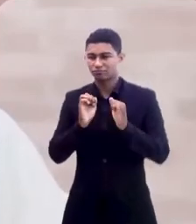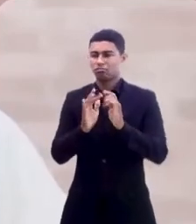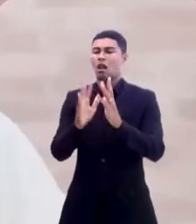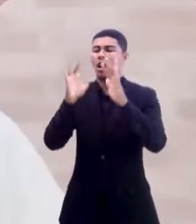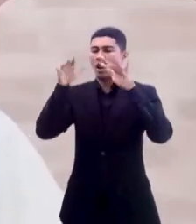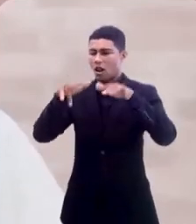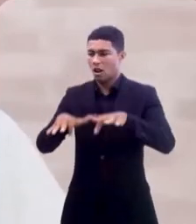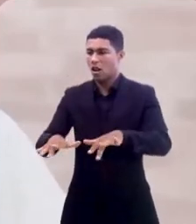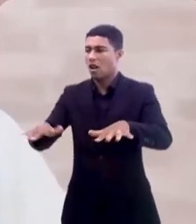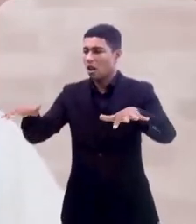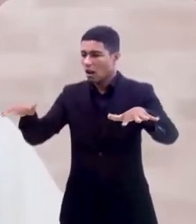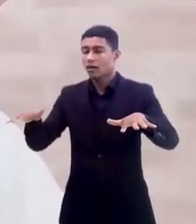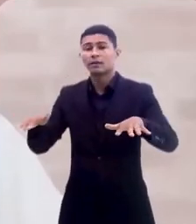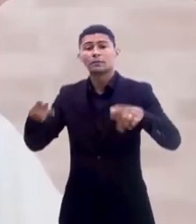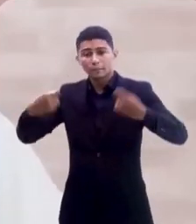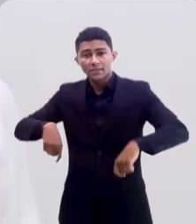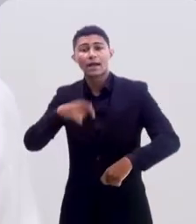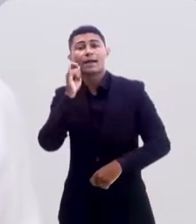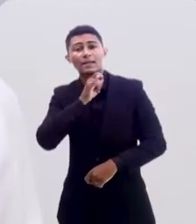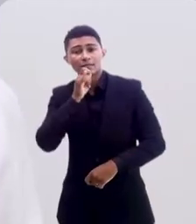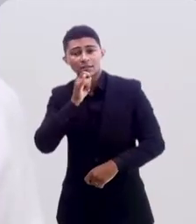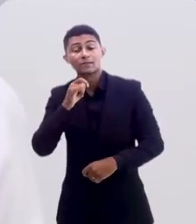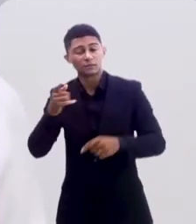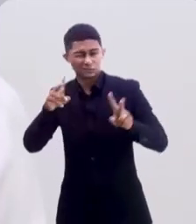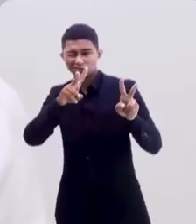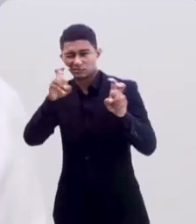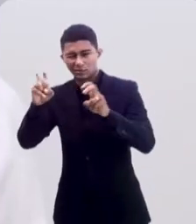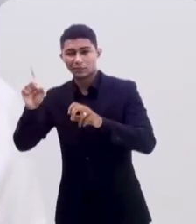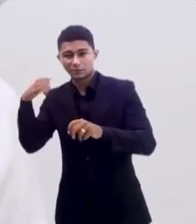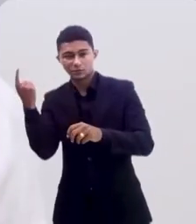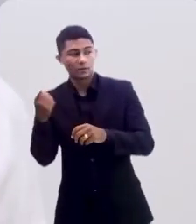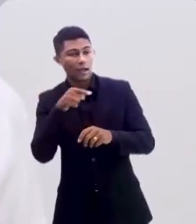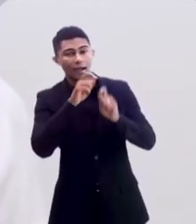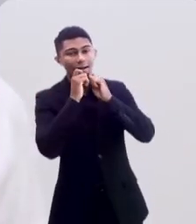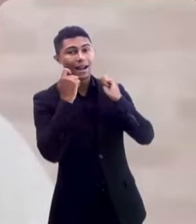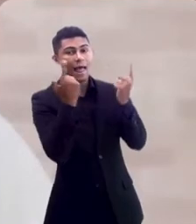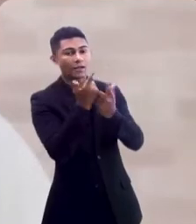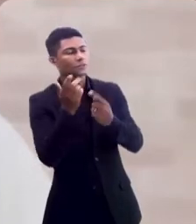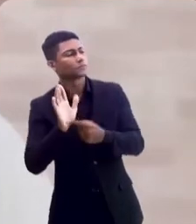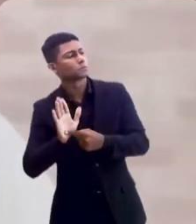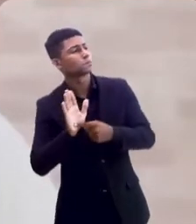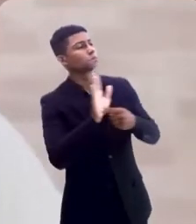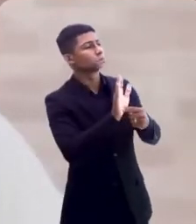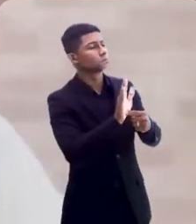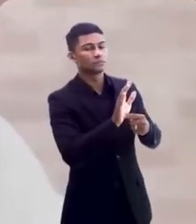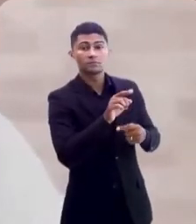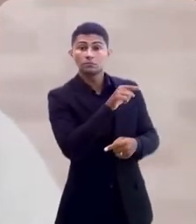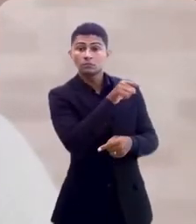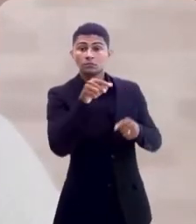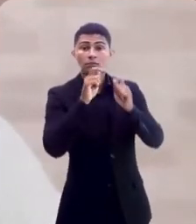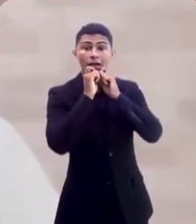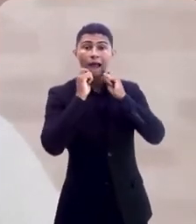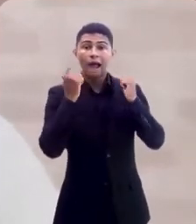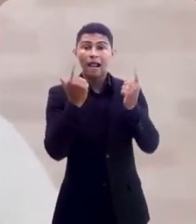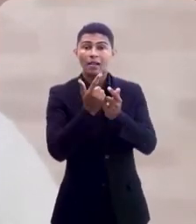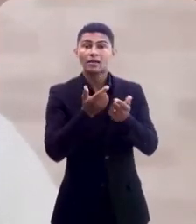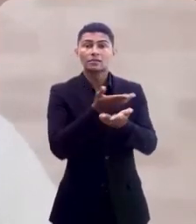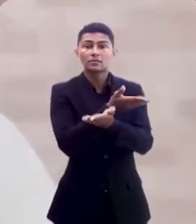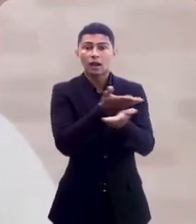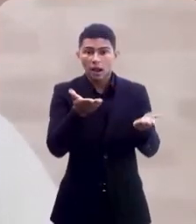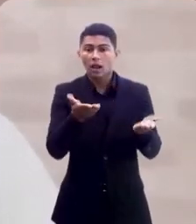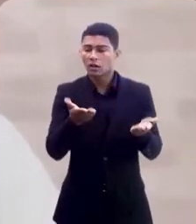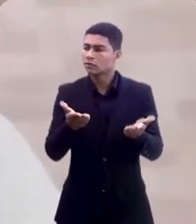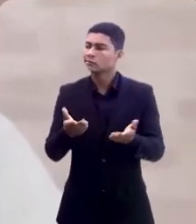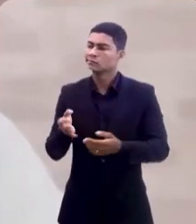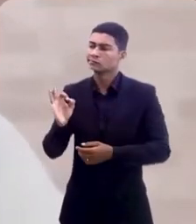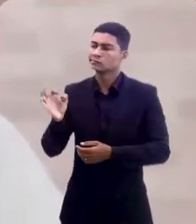hortigranjeiro. Nós levamos esse assunto à Alerj e tivemos, amigos, a grata satisfação de